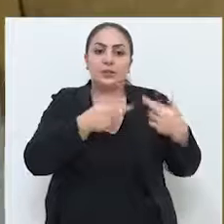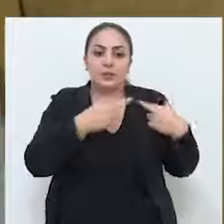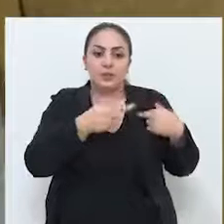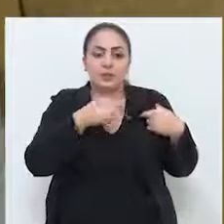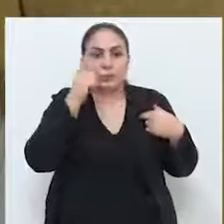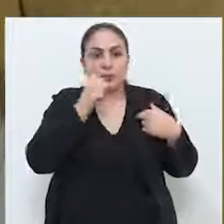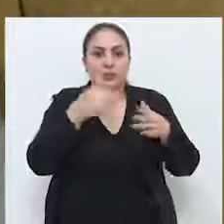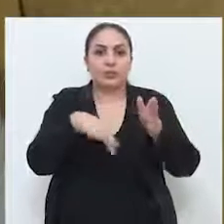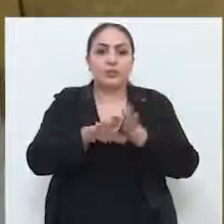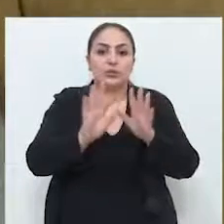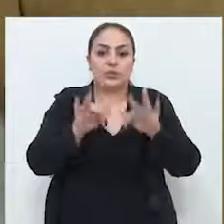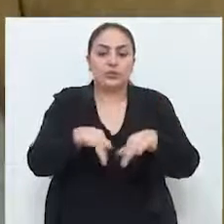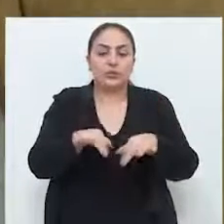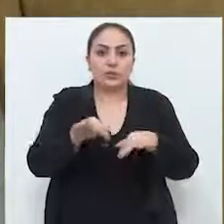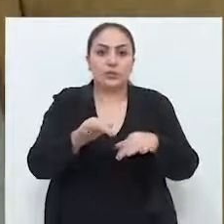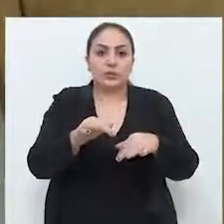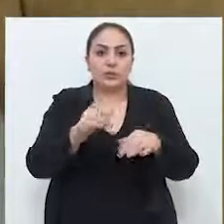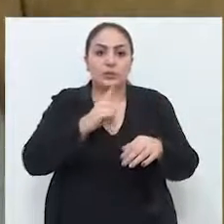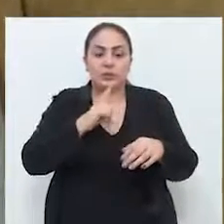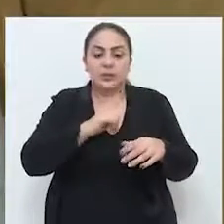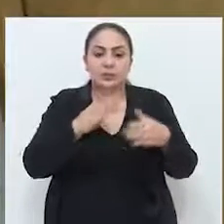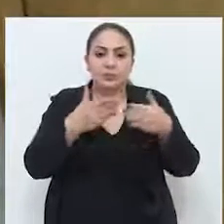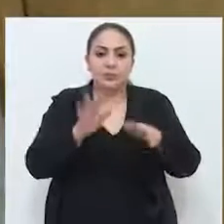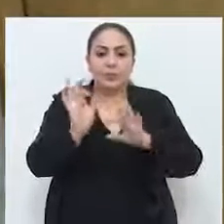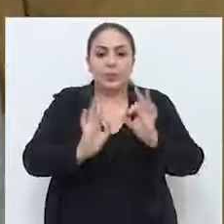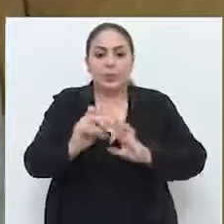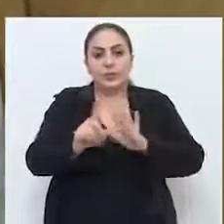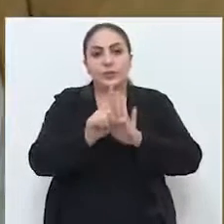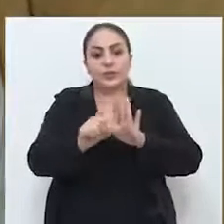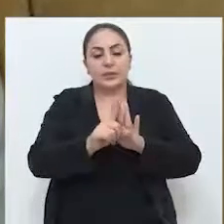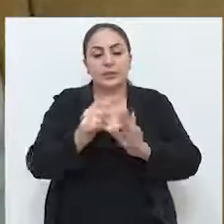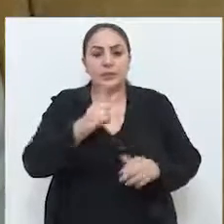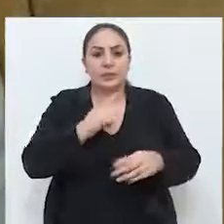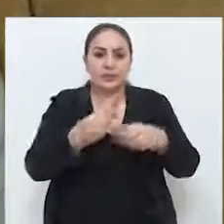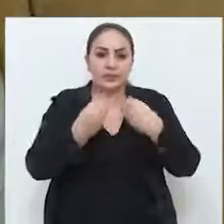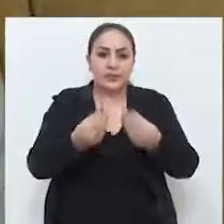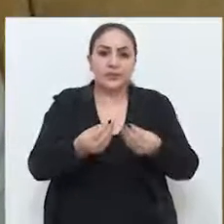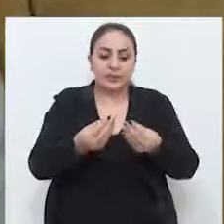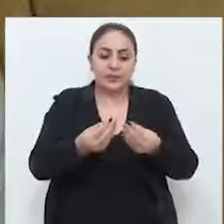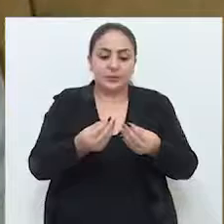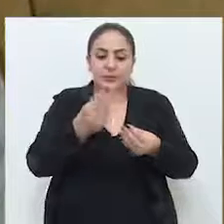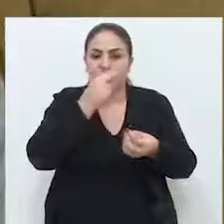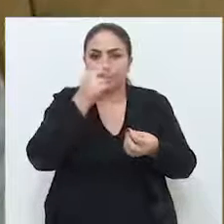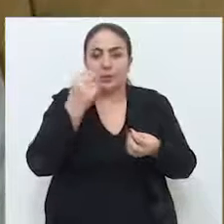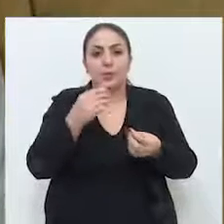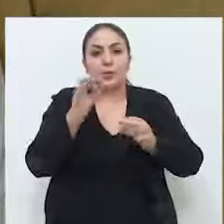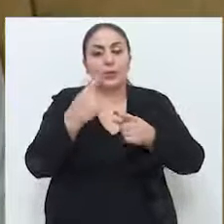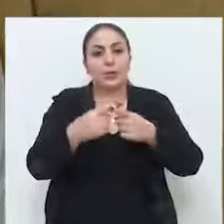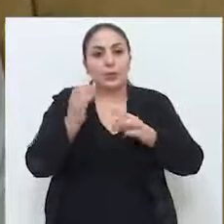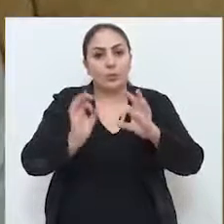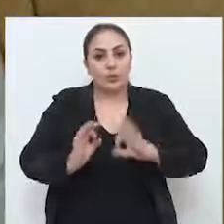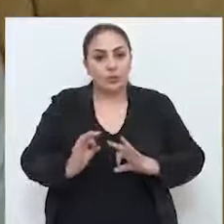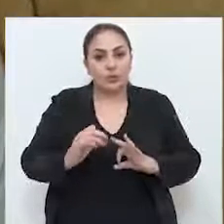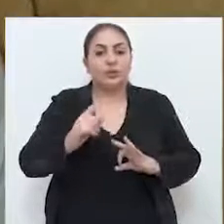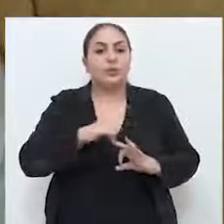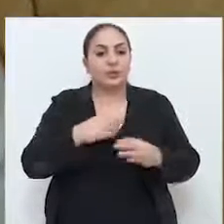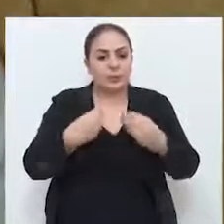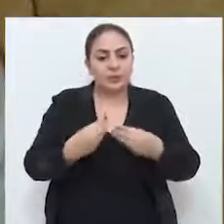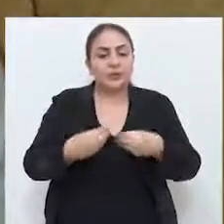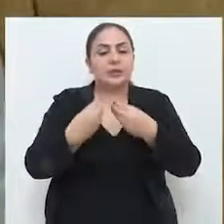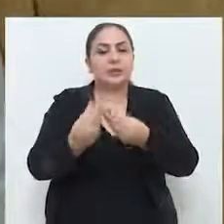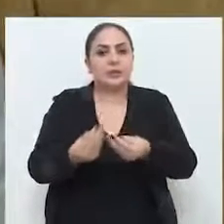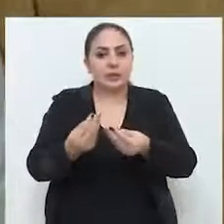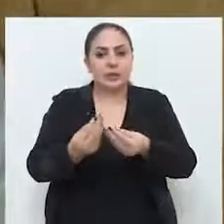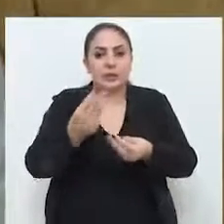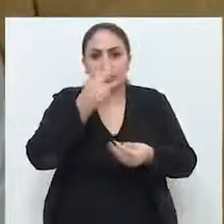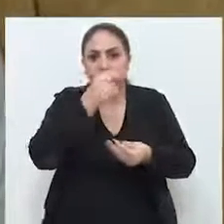responsável, para que se chegue lá no final com uma minuta de um projeto de lei que será encaminhado ao Poder Executivo, porque esse projeto ele tem que ser